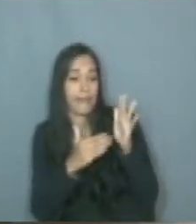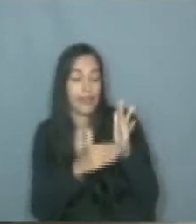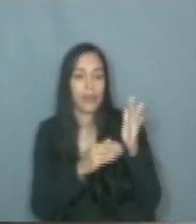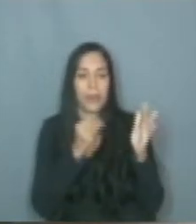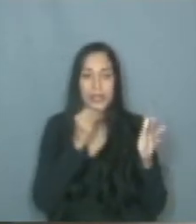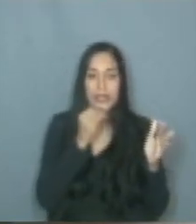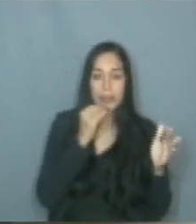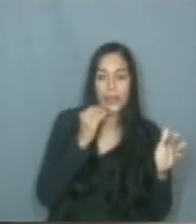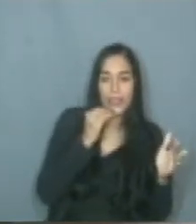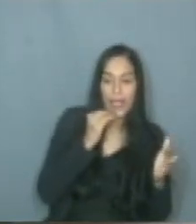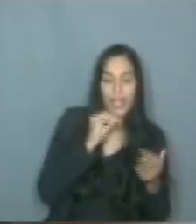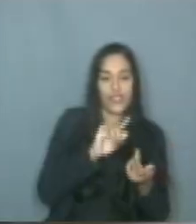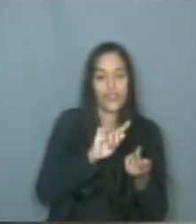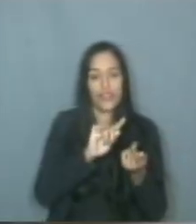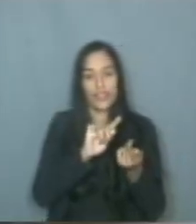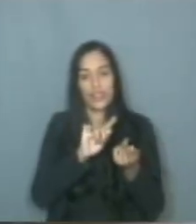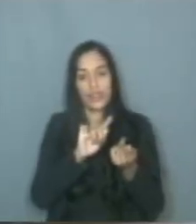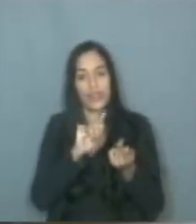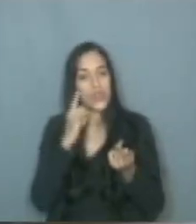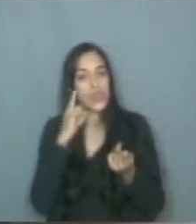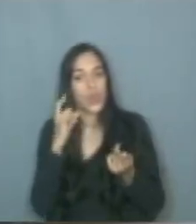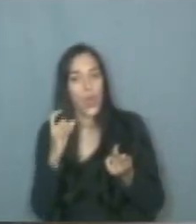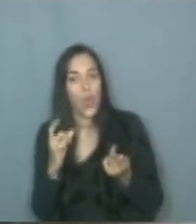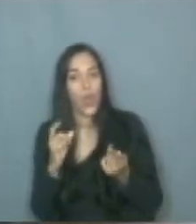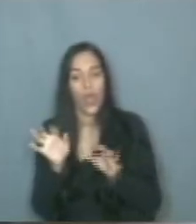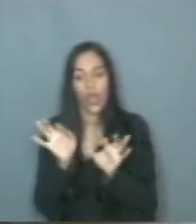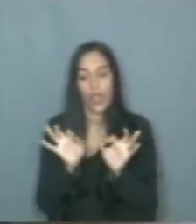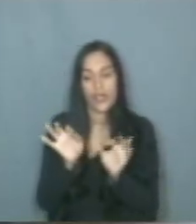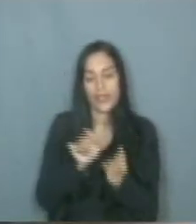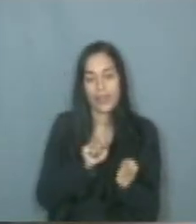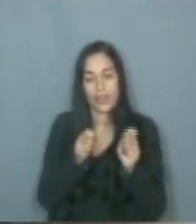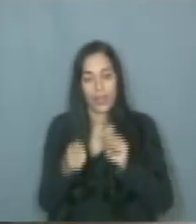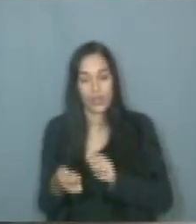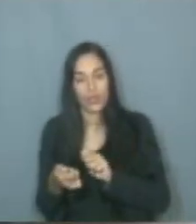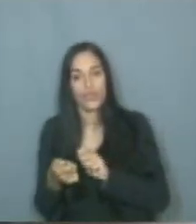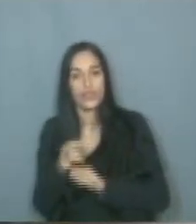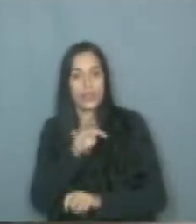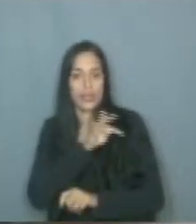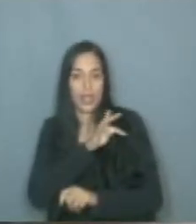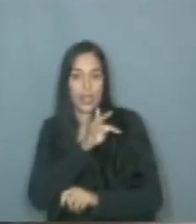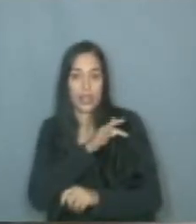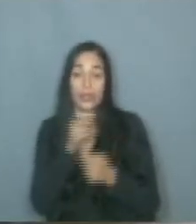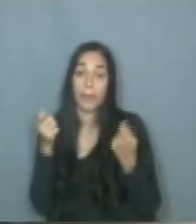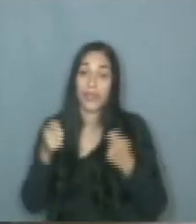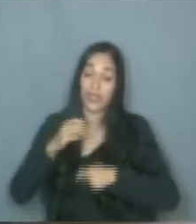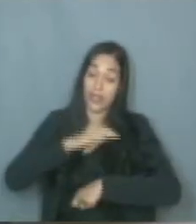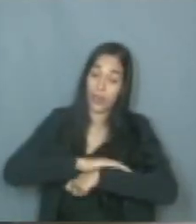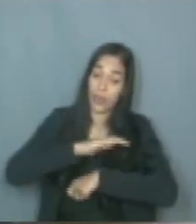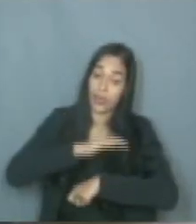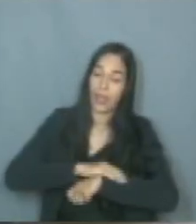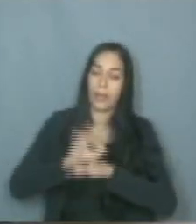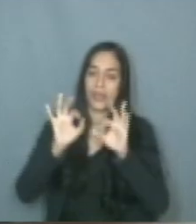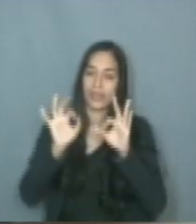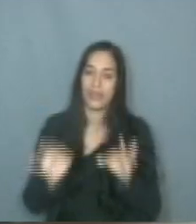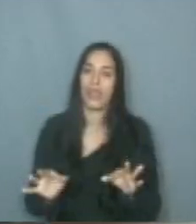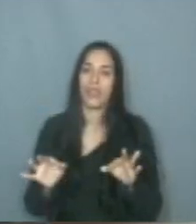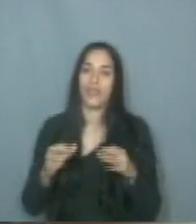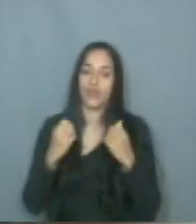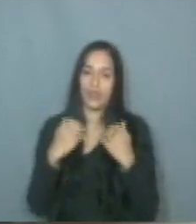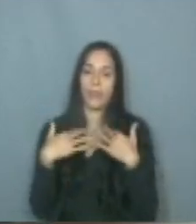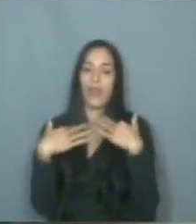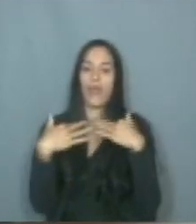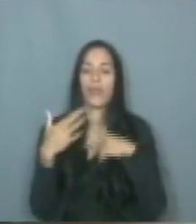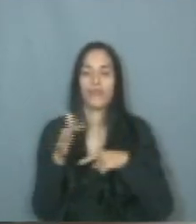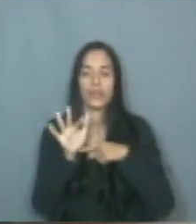som ou ajuste técnico. Precisa garantir o tempo mínimo de palco para os blocos líricos. Porque, como